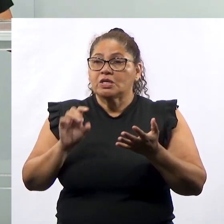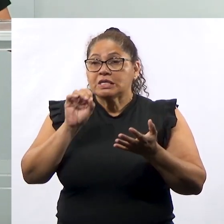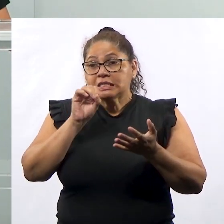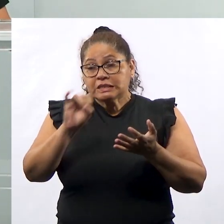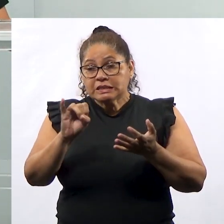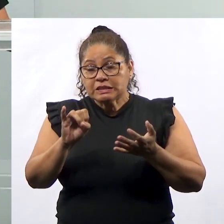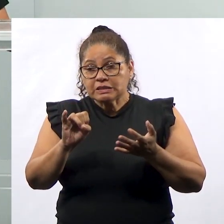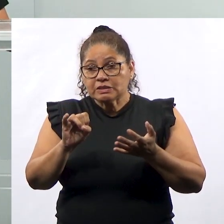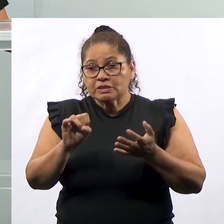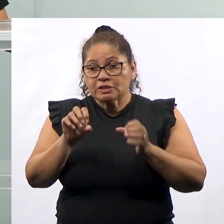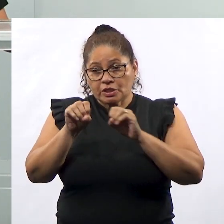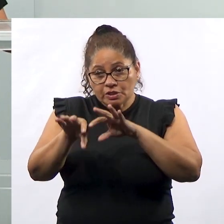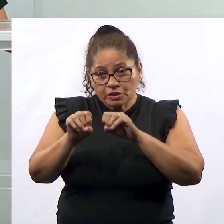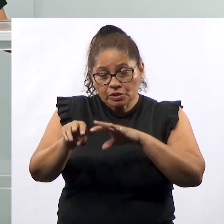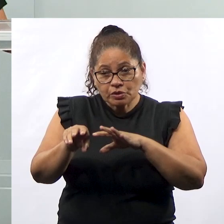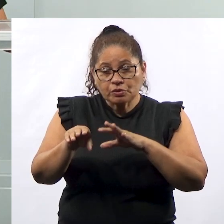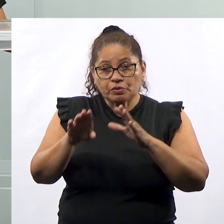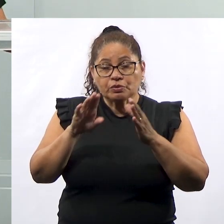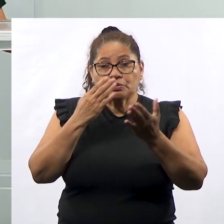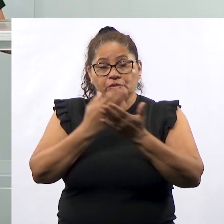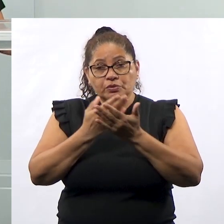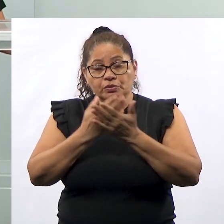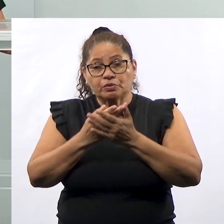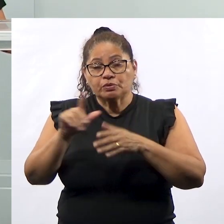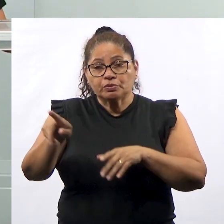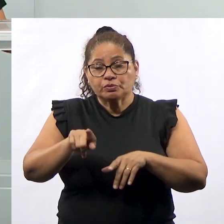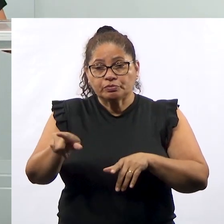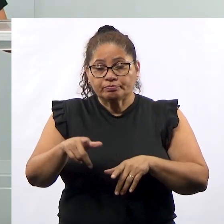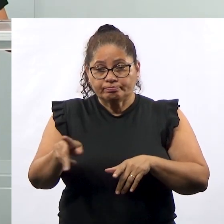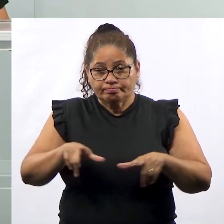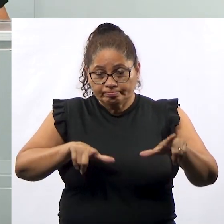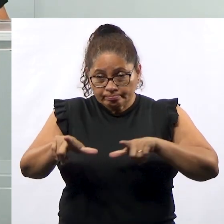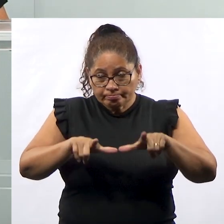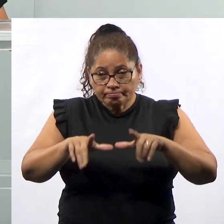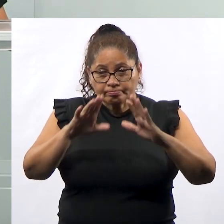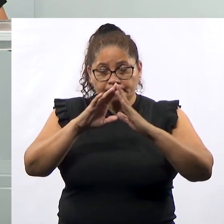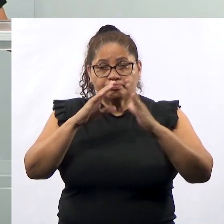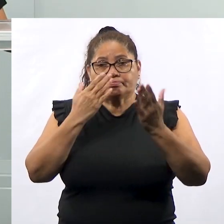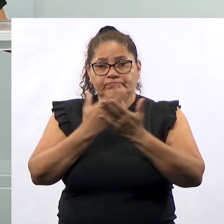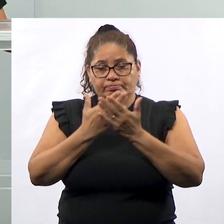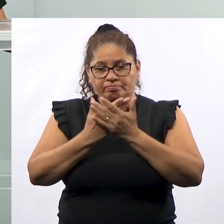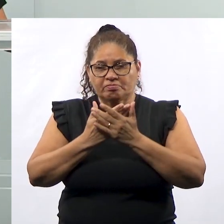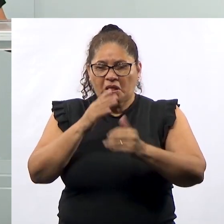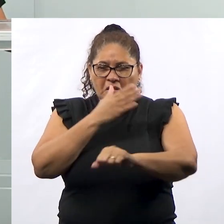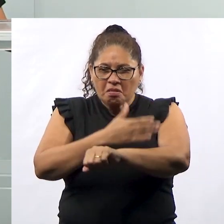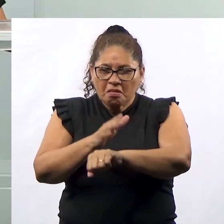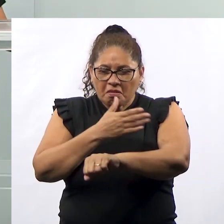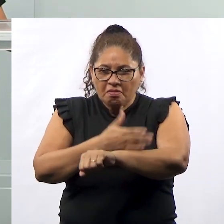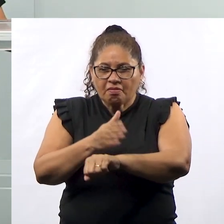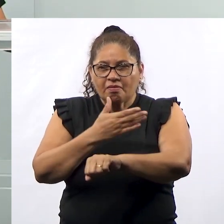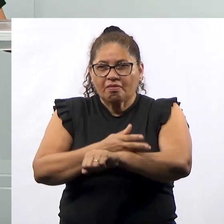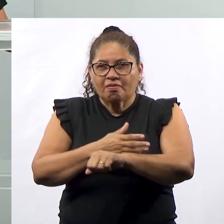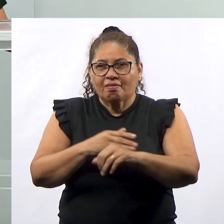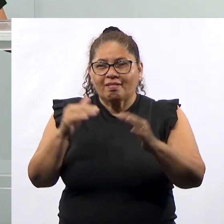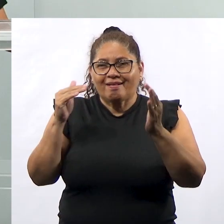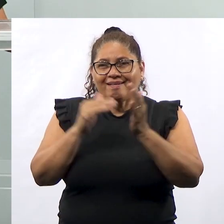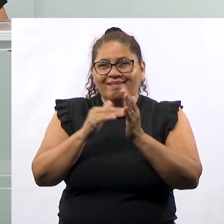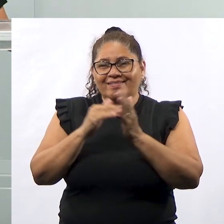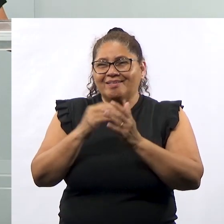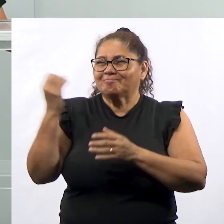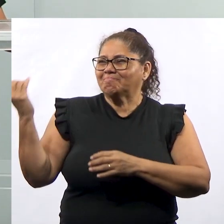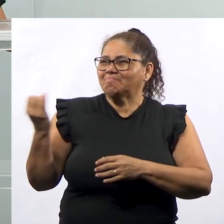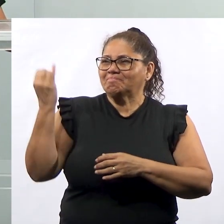aula, se você já trabalhou em escola, você já deve ter observado que muitas práticas, inclusive até as